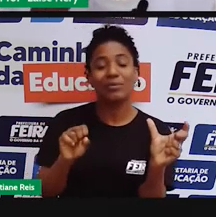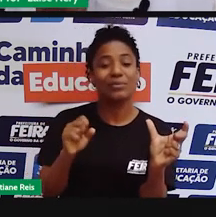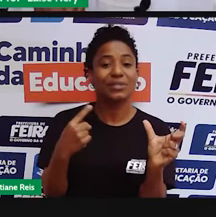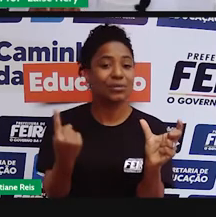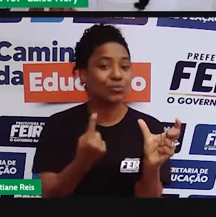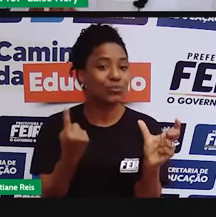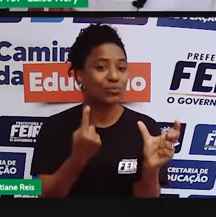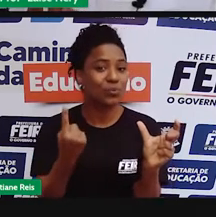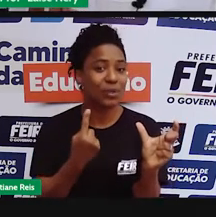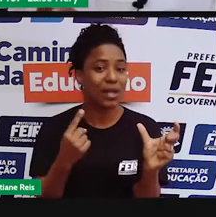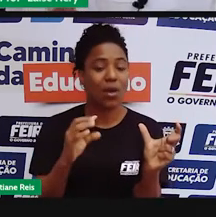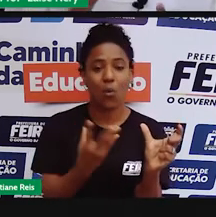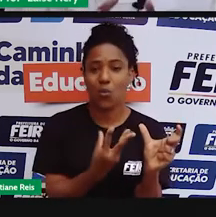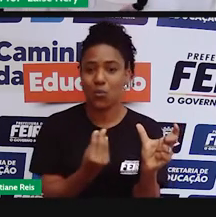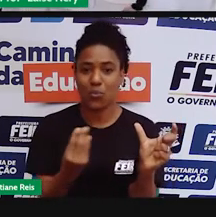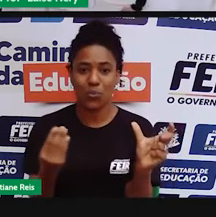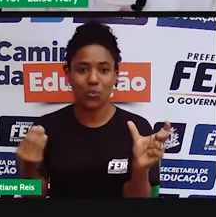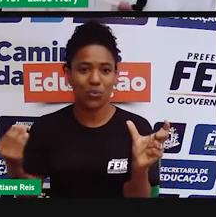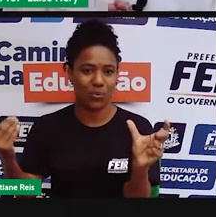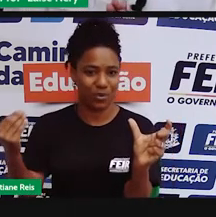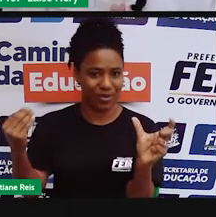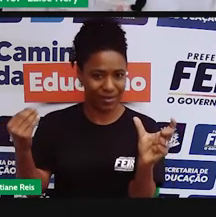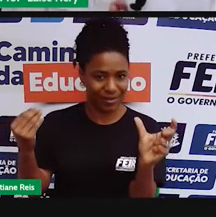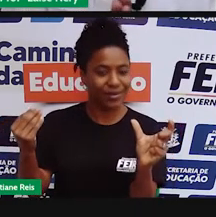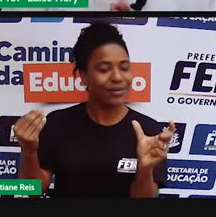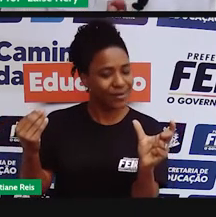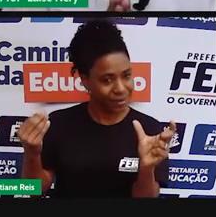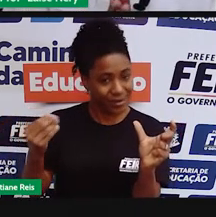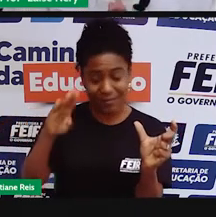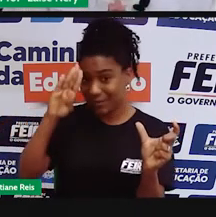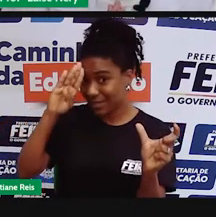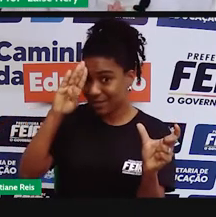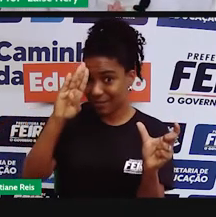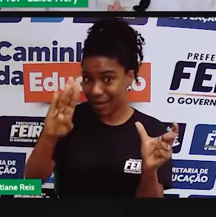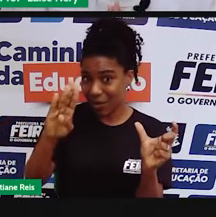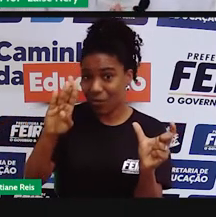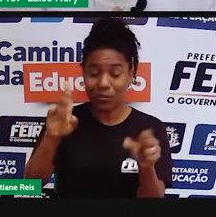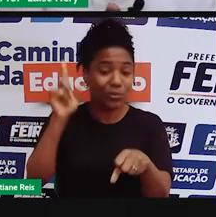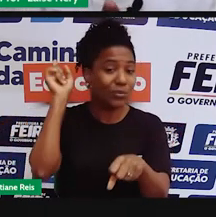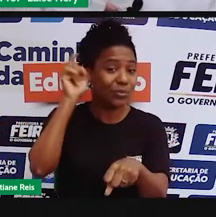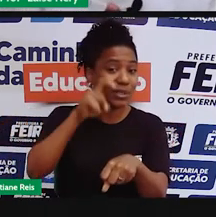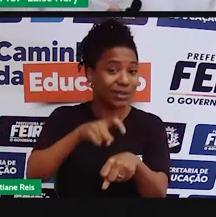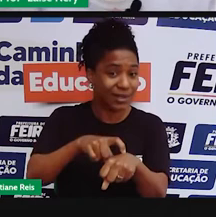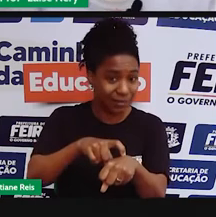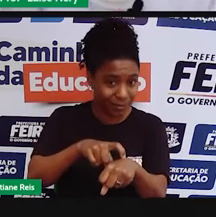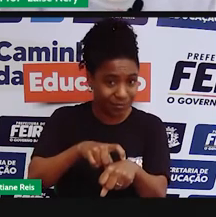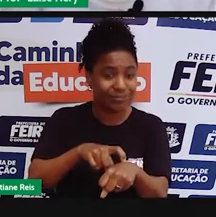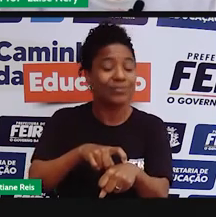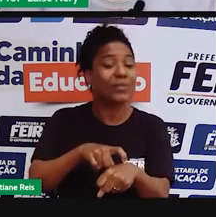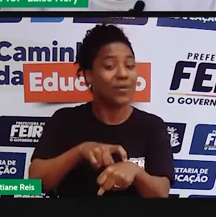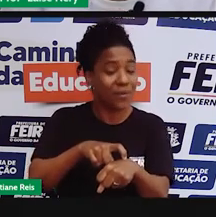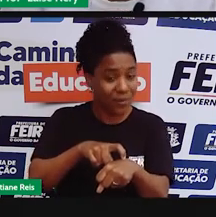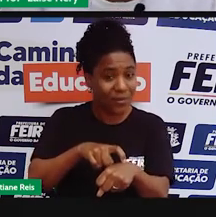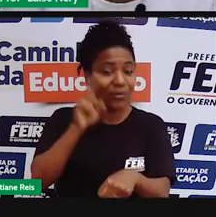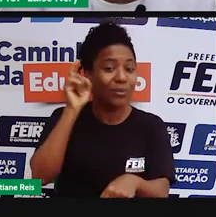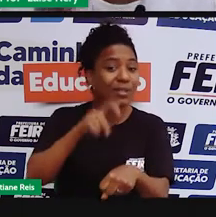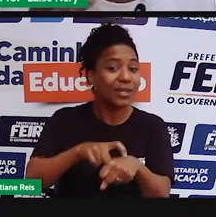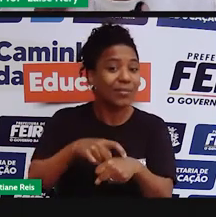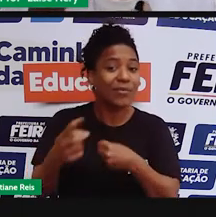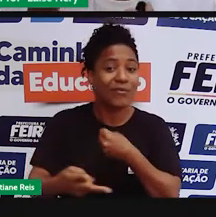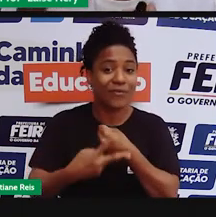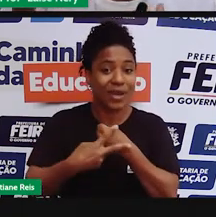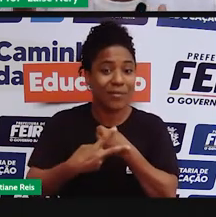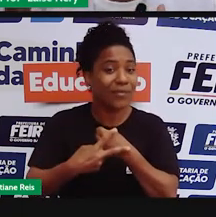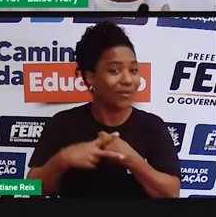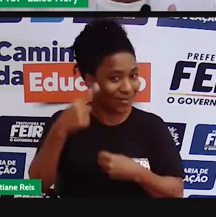e principalmente de acordo com o tempo que ele está indicando. E quais são esses tempos verbais? Vamos